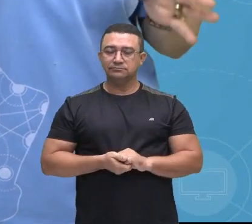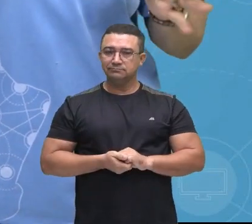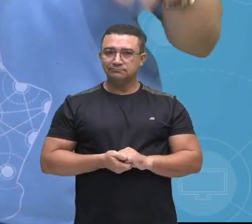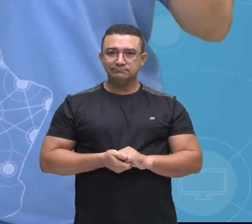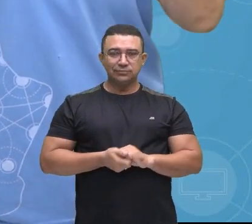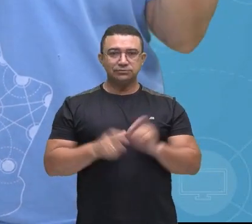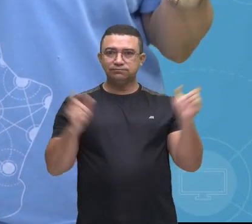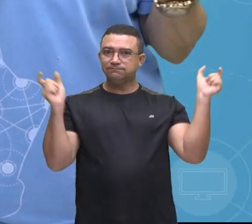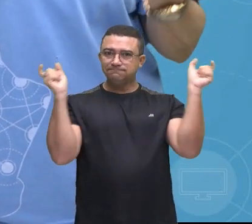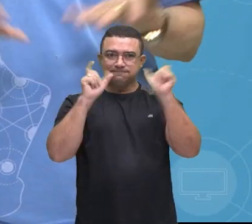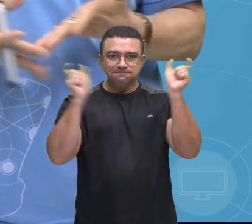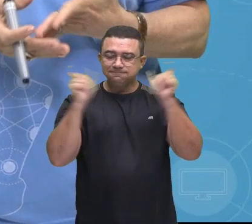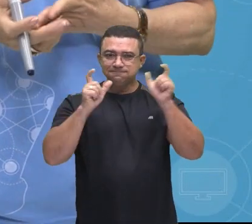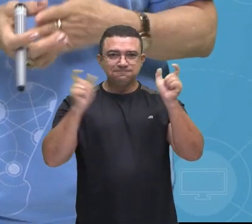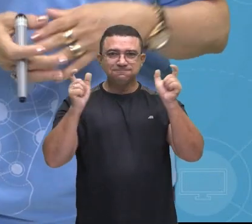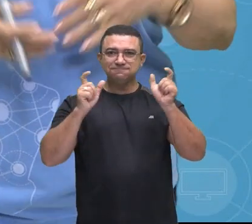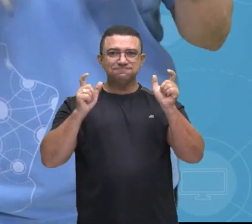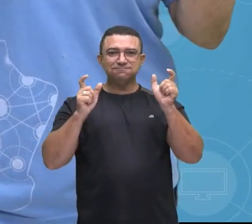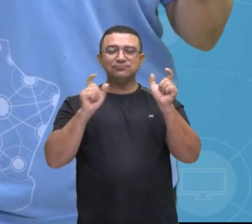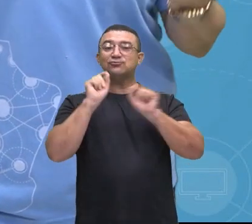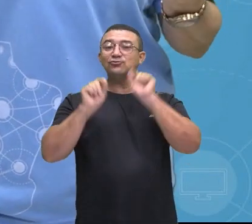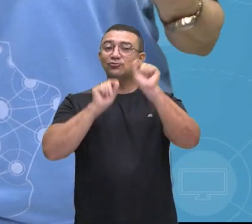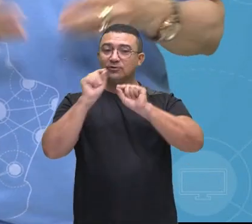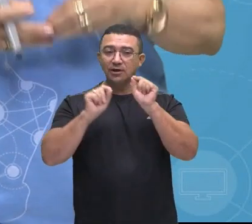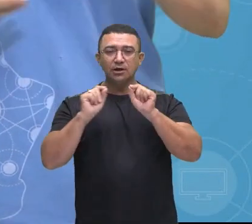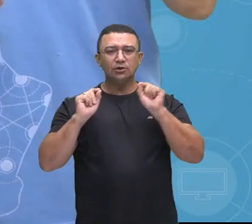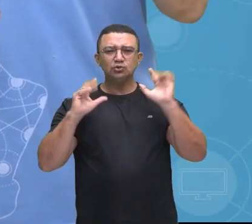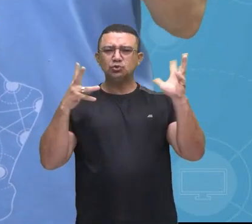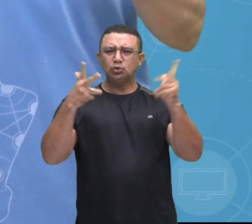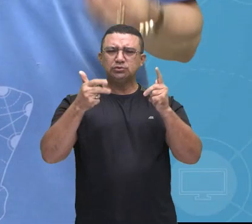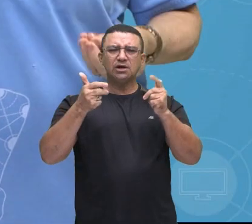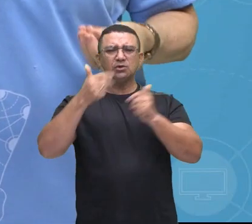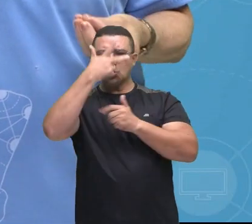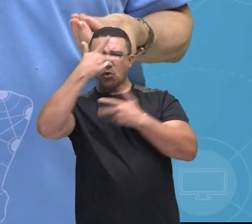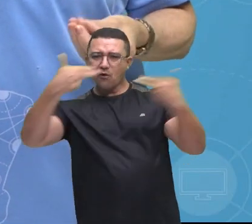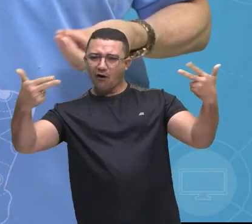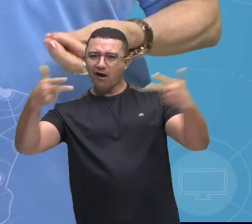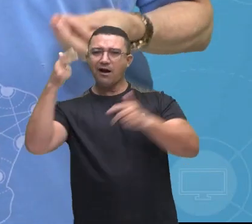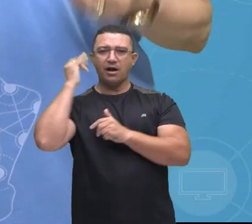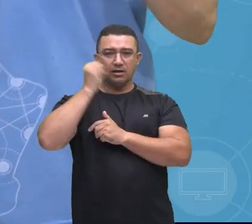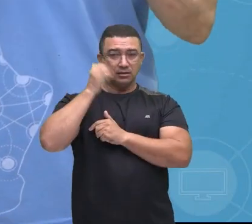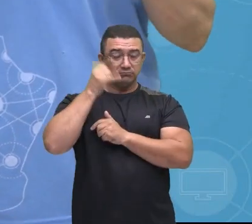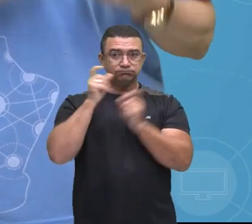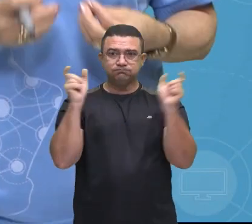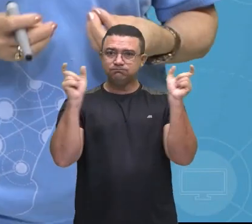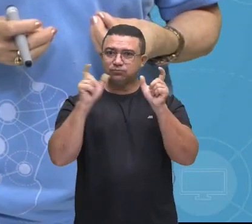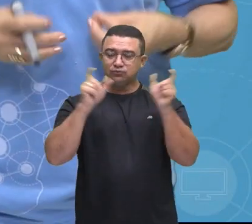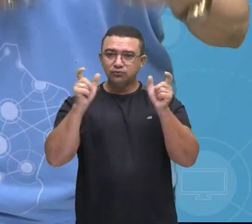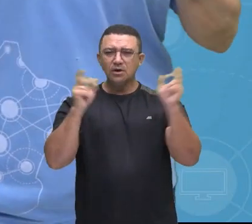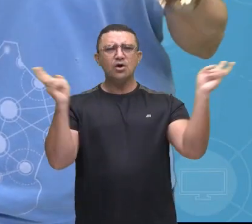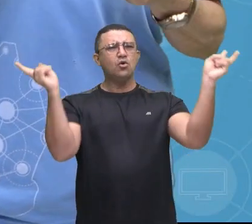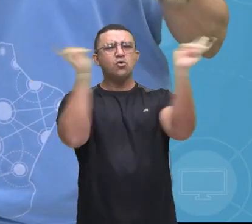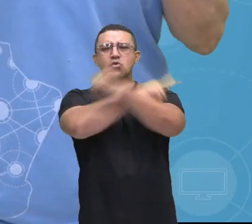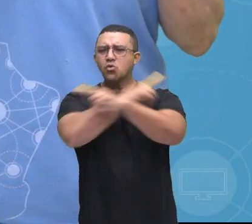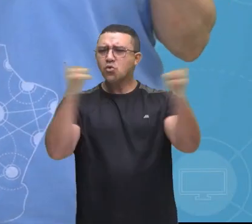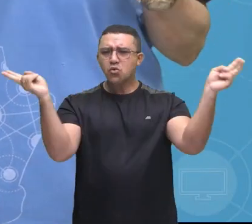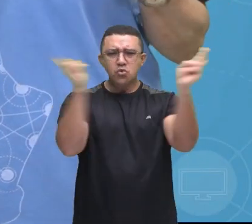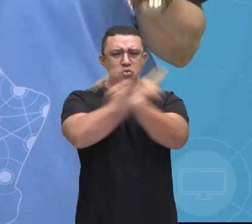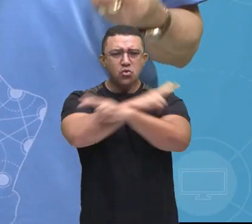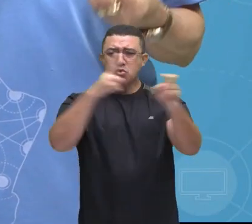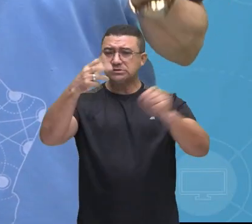que foi impressionante? Tudo aquilo, né, que ela está narrando. Então, foi impressionante. Os ventos